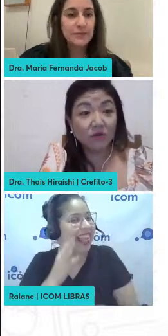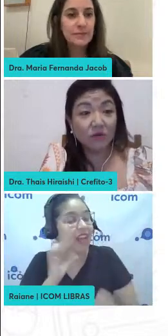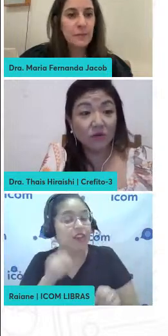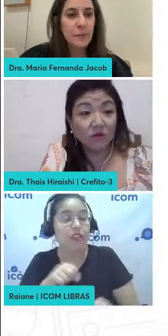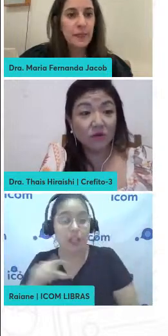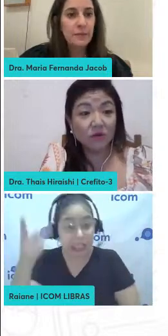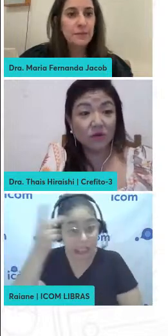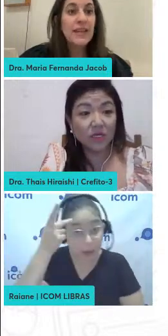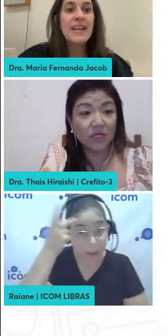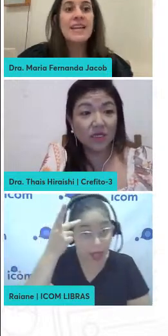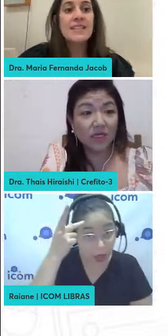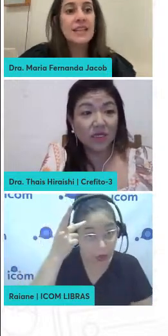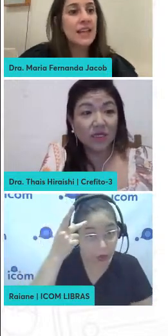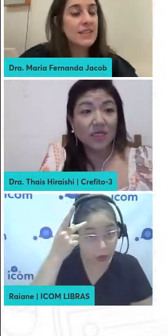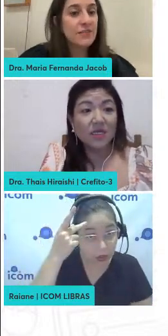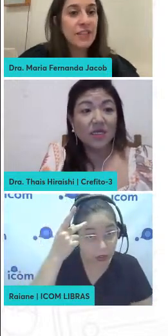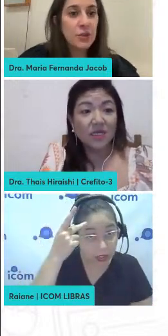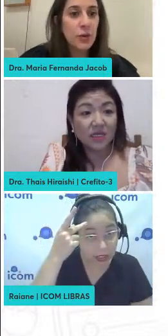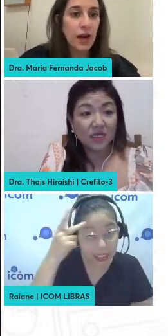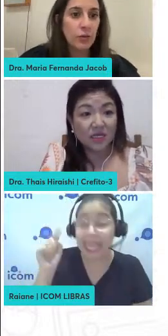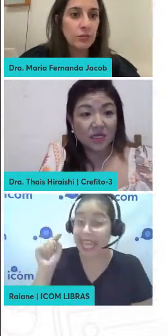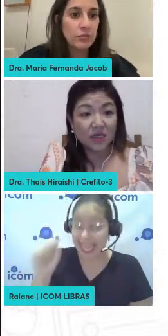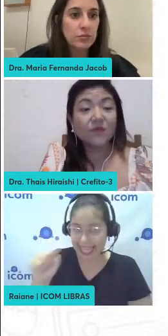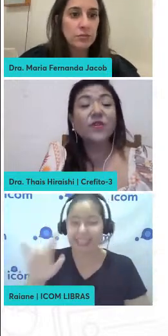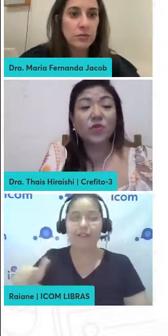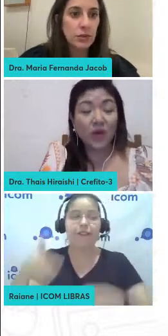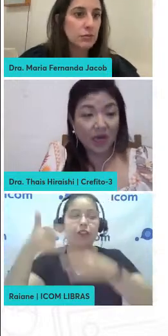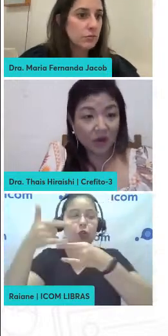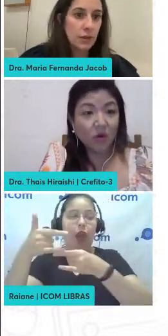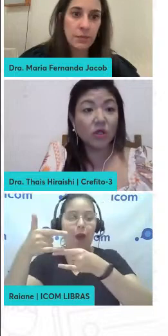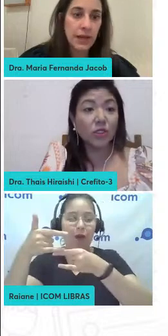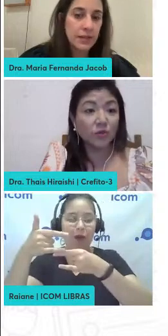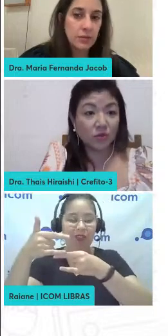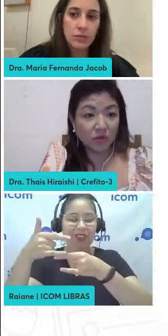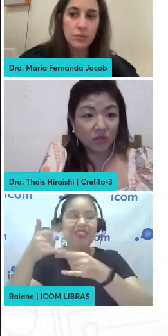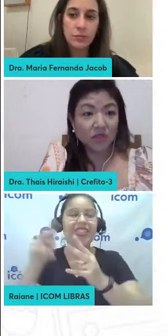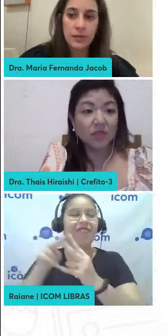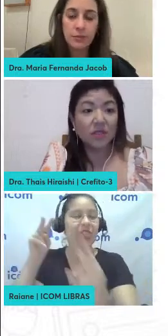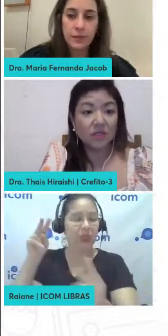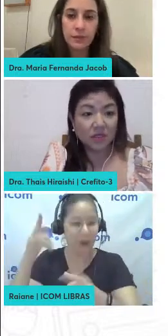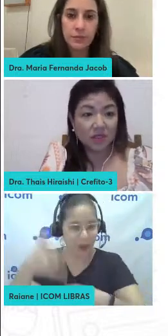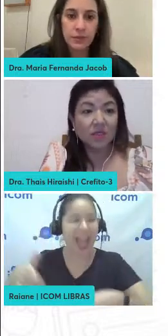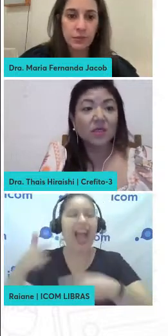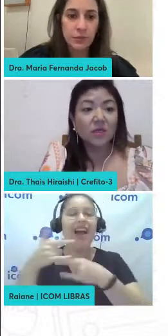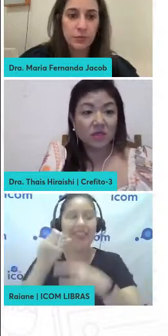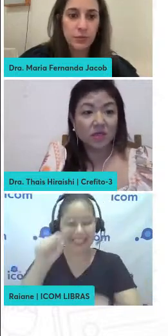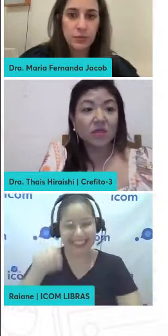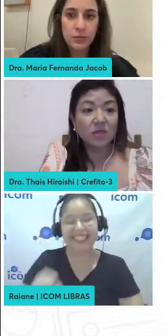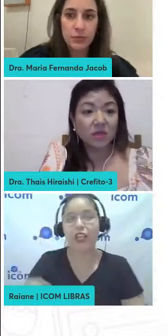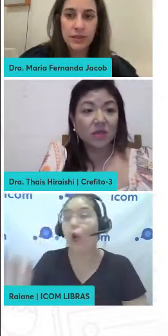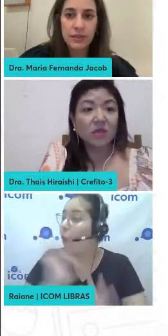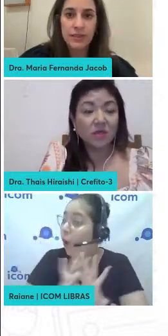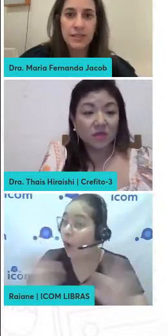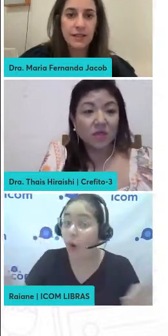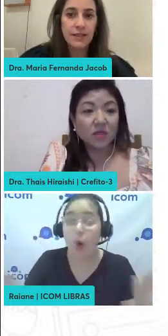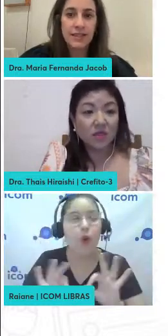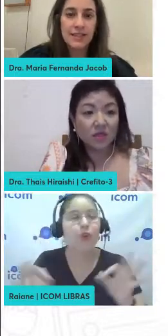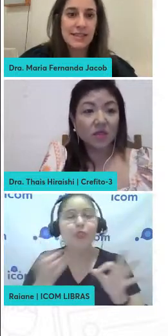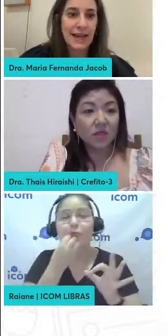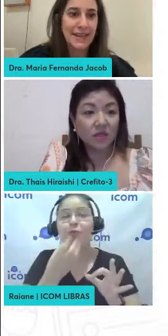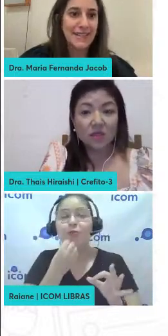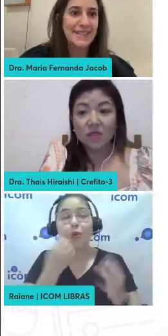São Paulo, doutora? Esse é virtual. Virtual, então, ótimo. Para todo mundo que